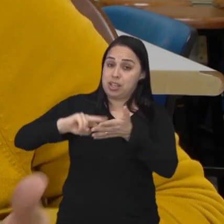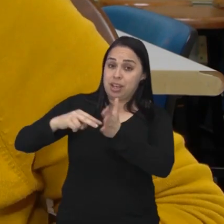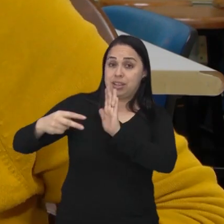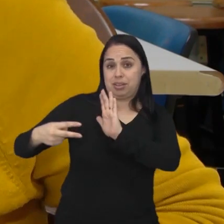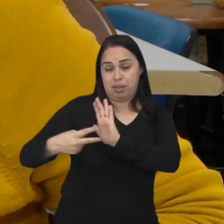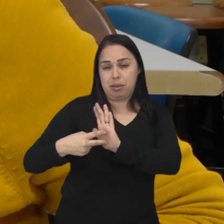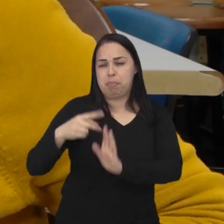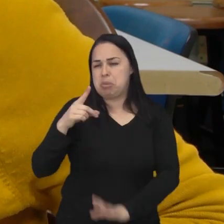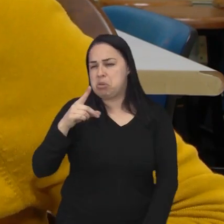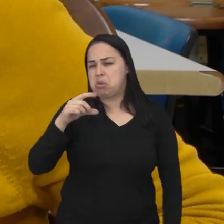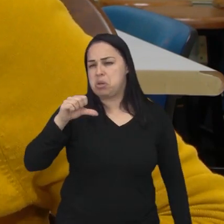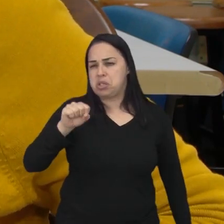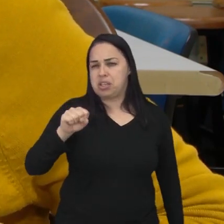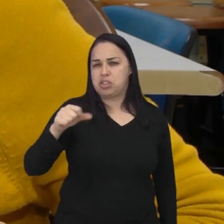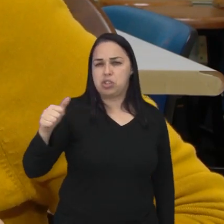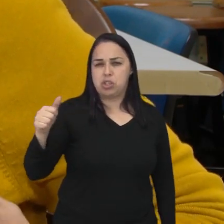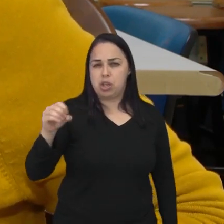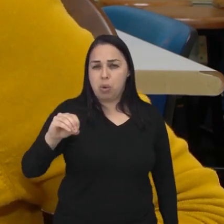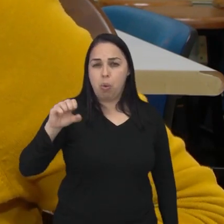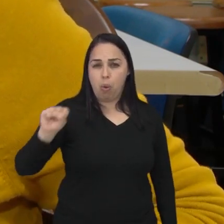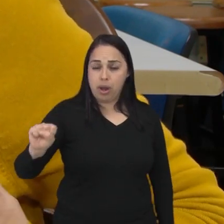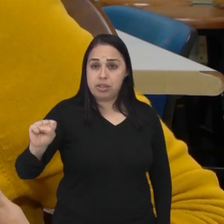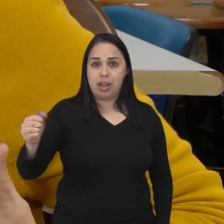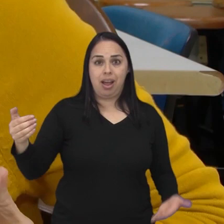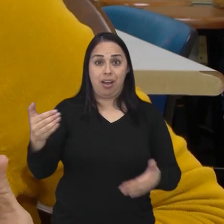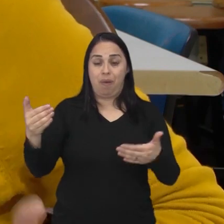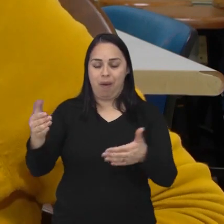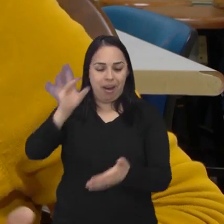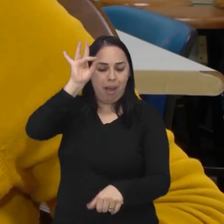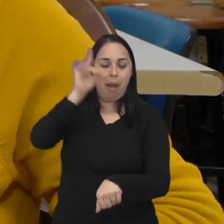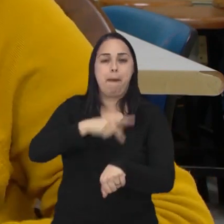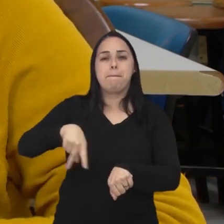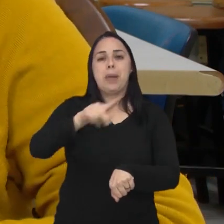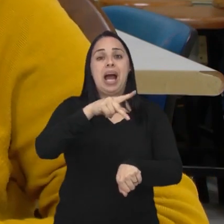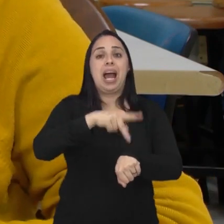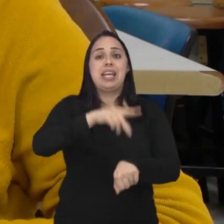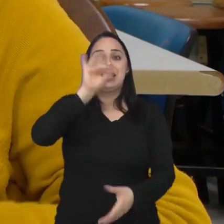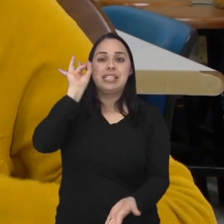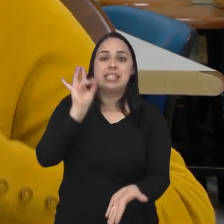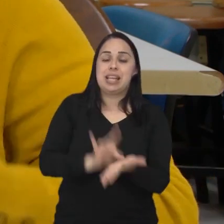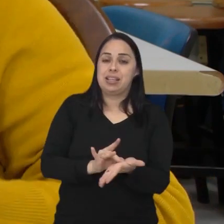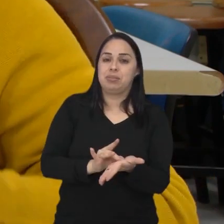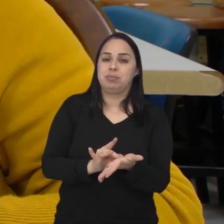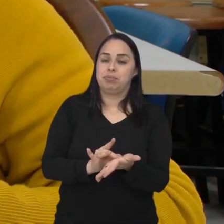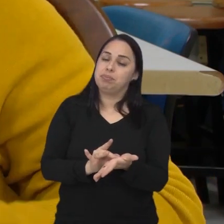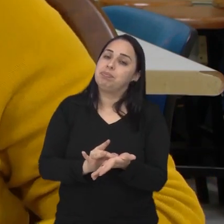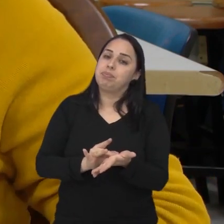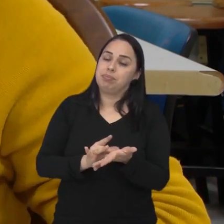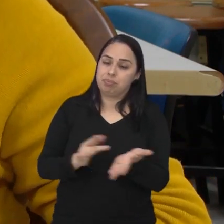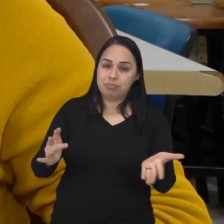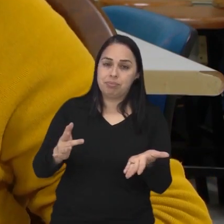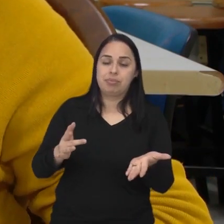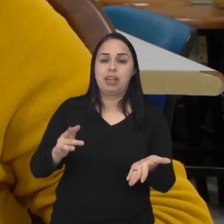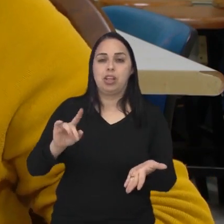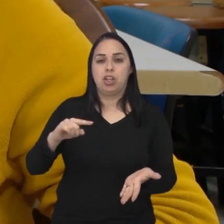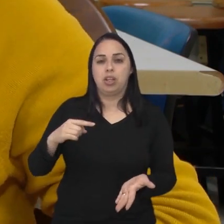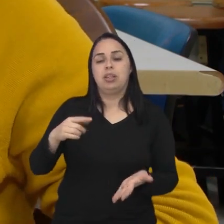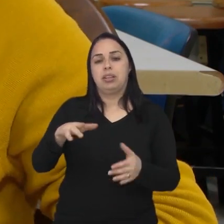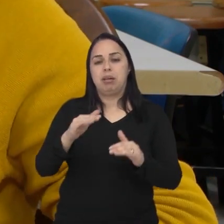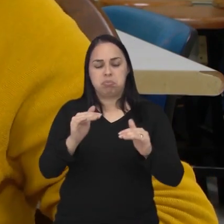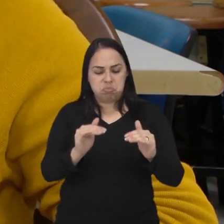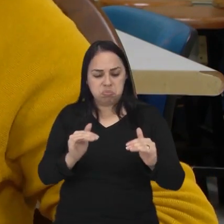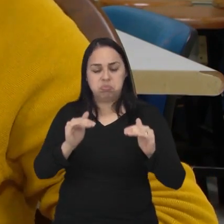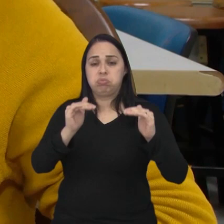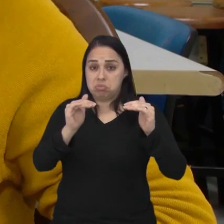se tornado a partir de 1808, e passa a ser um país. Quer dizer, a construção do nosso Estado,